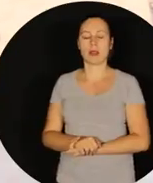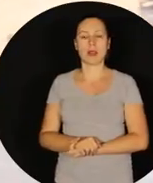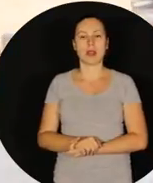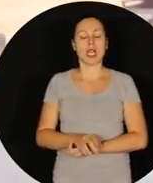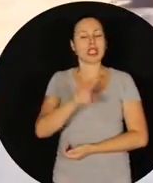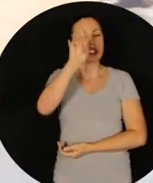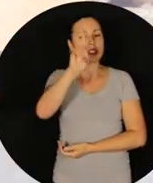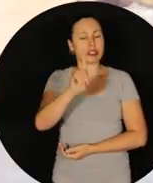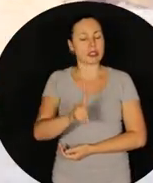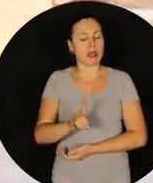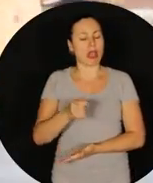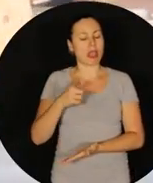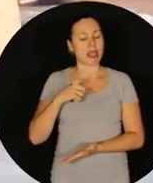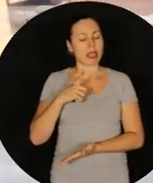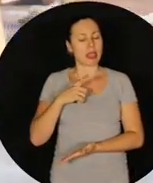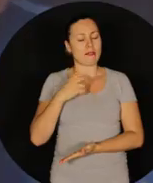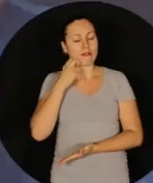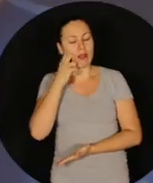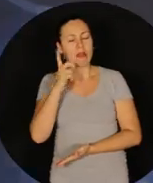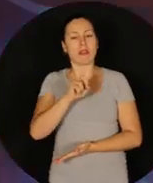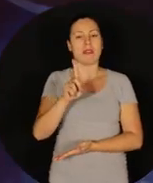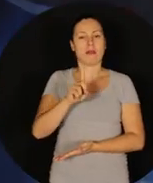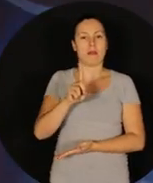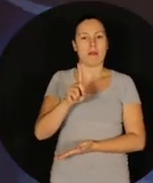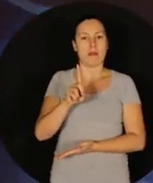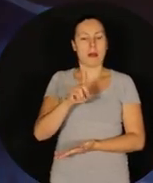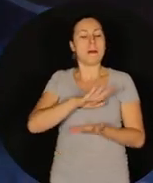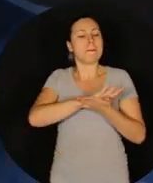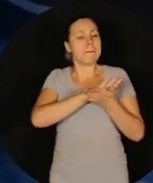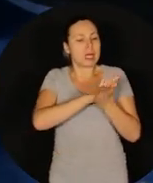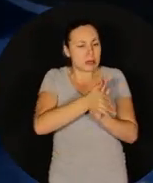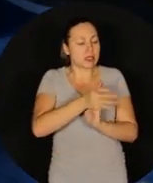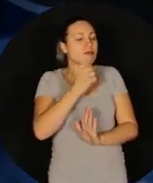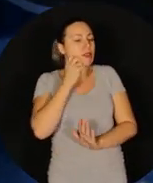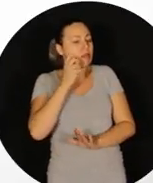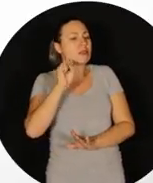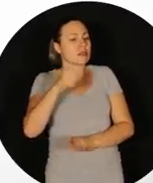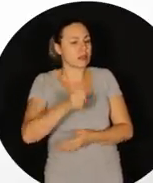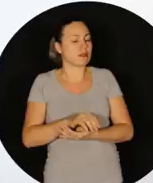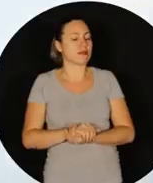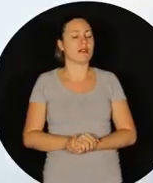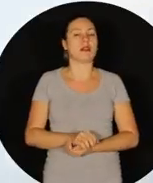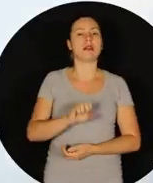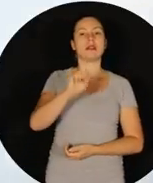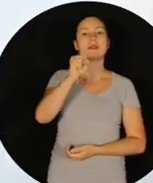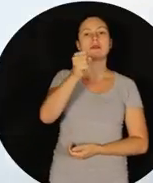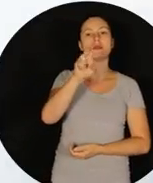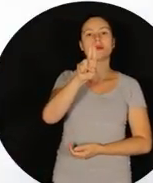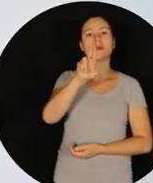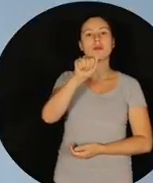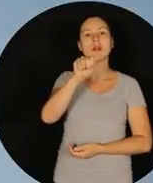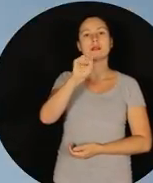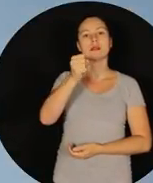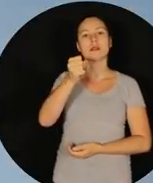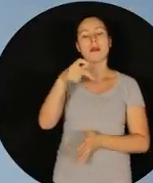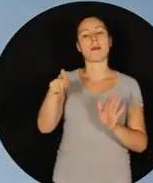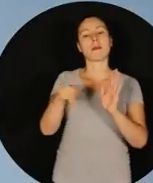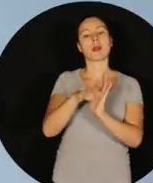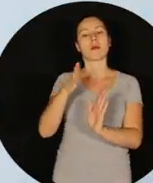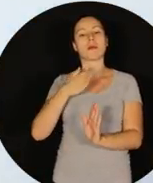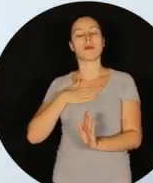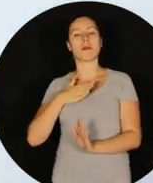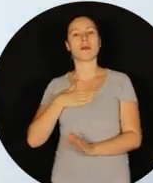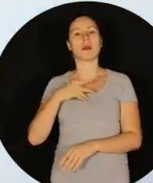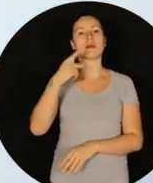direitos não é vergonha, vergonha é ter preconceito. O SUAS é meu, o SUAS é seu,